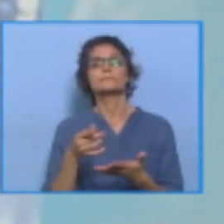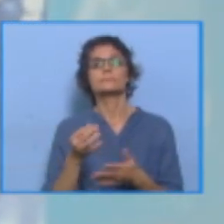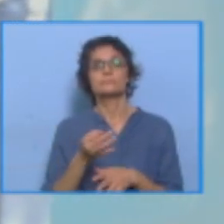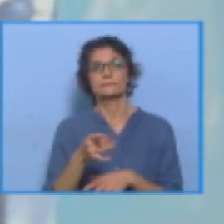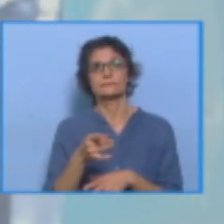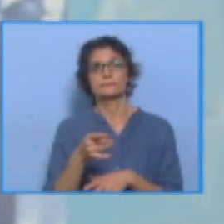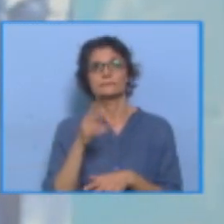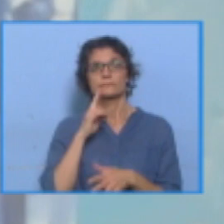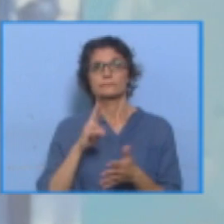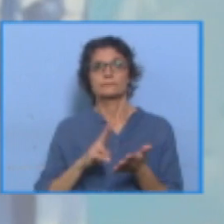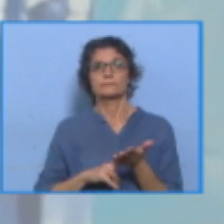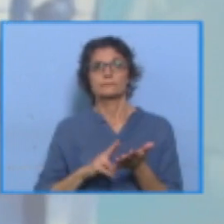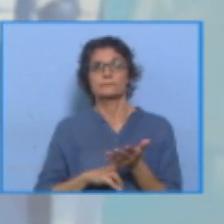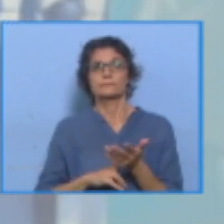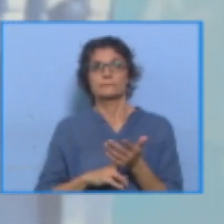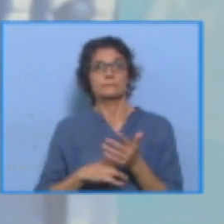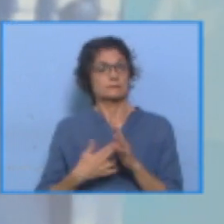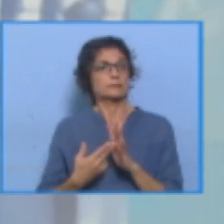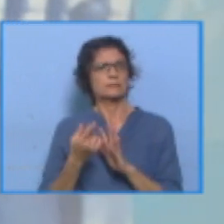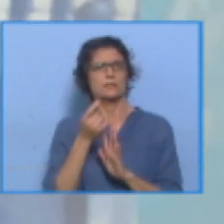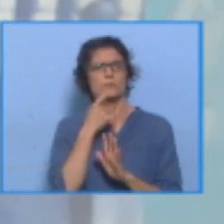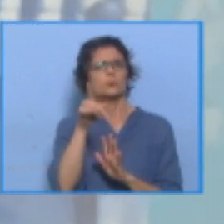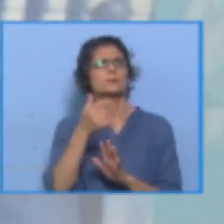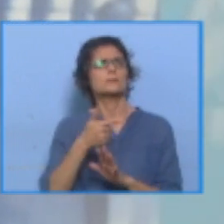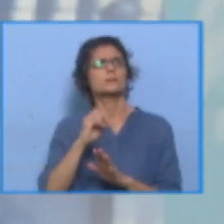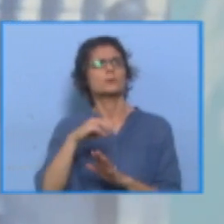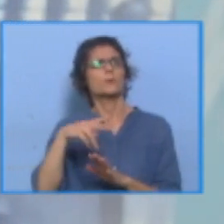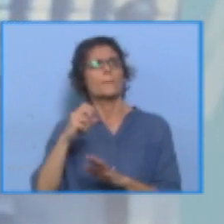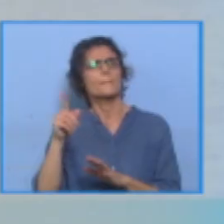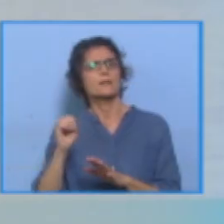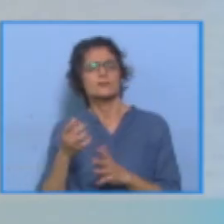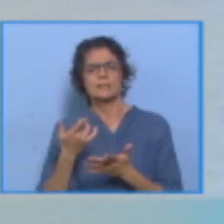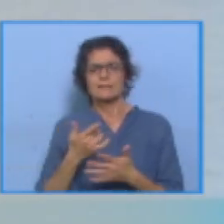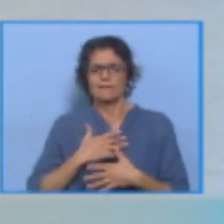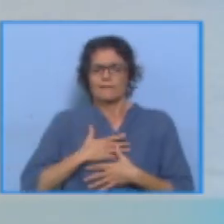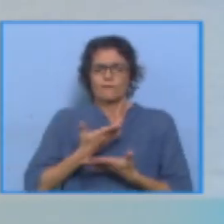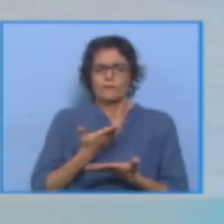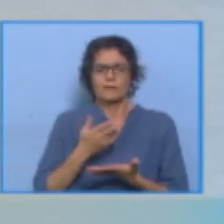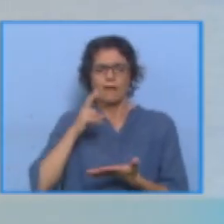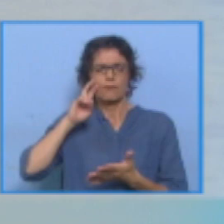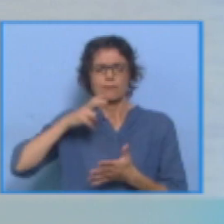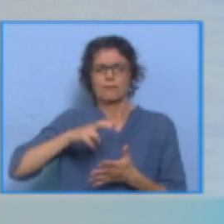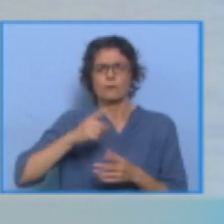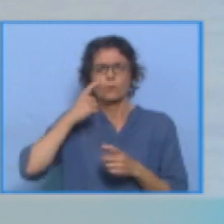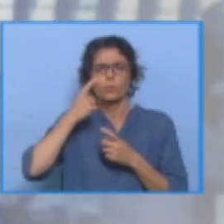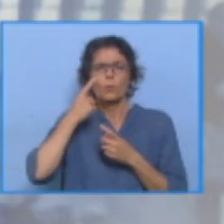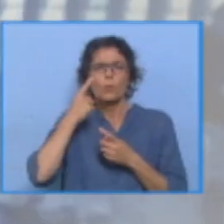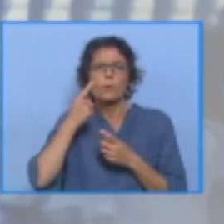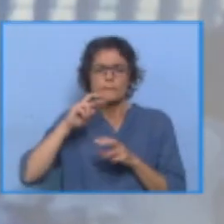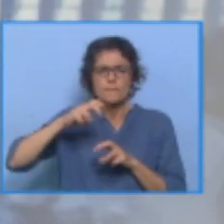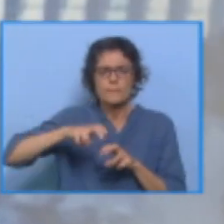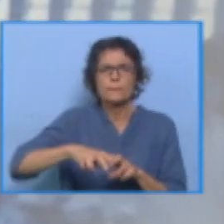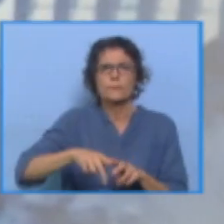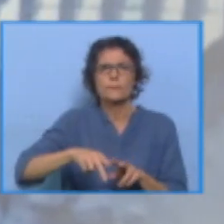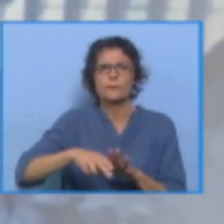realidade, e pergunto a ti, Tomás, esta vontade de aprofundar conhecimentos,